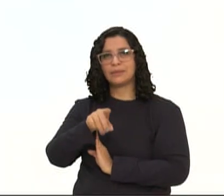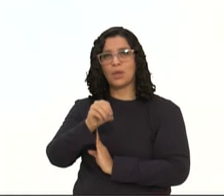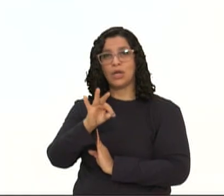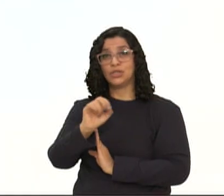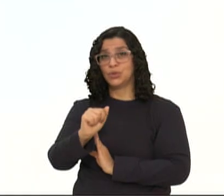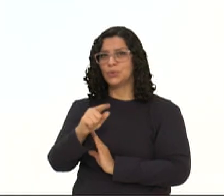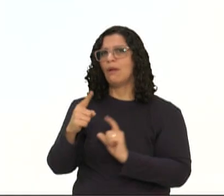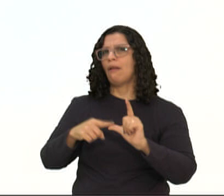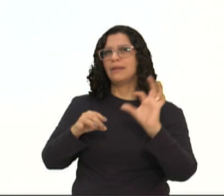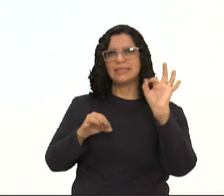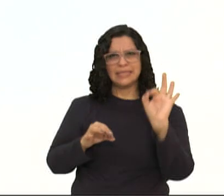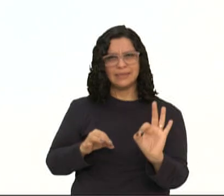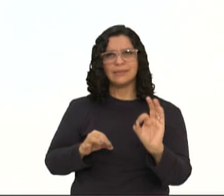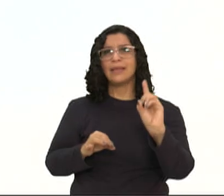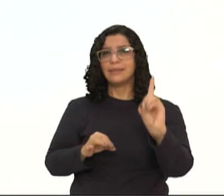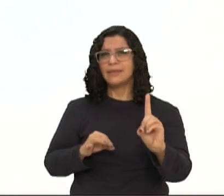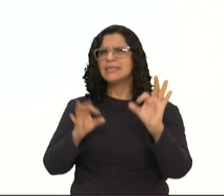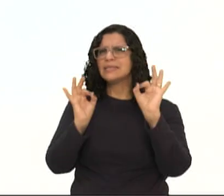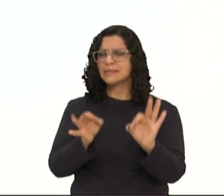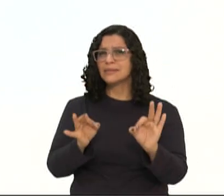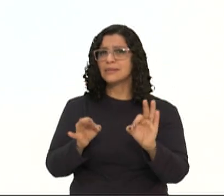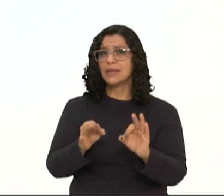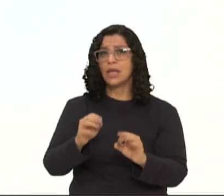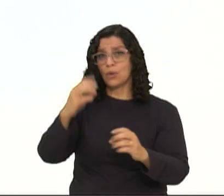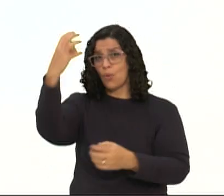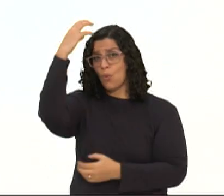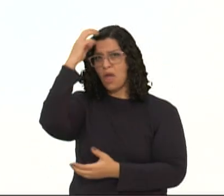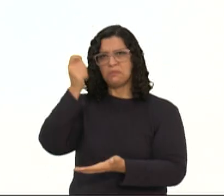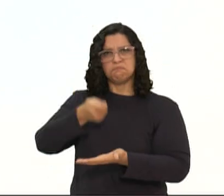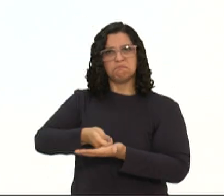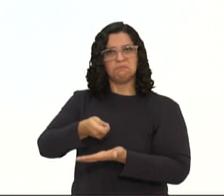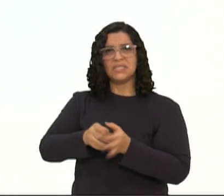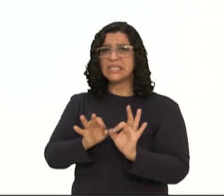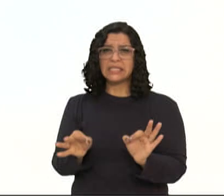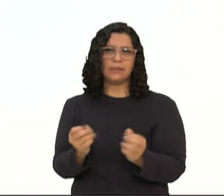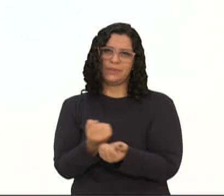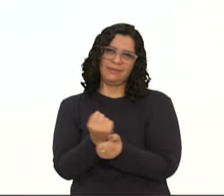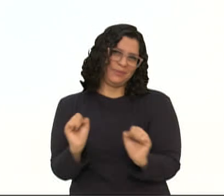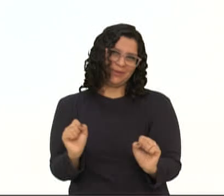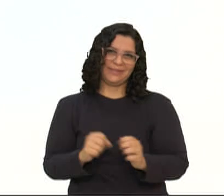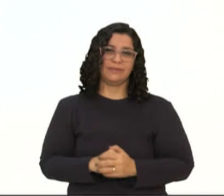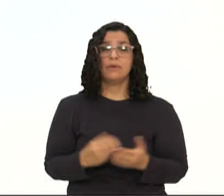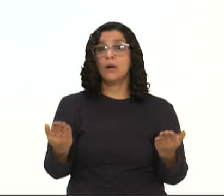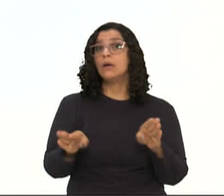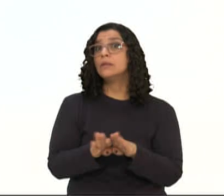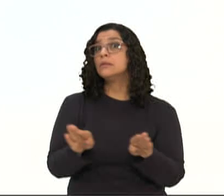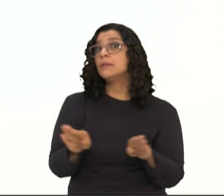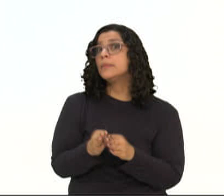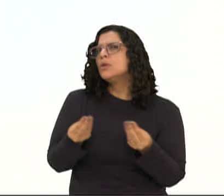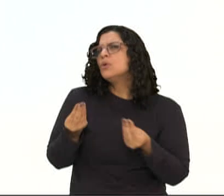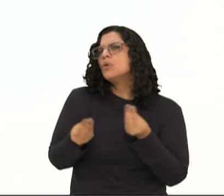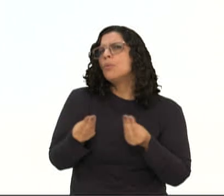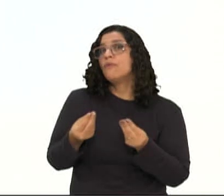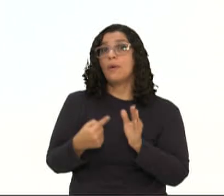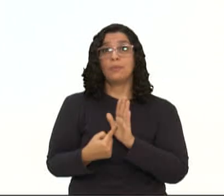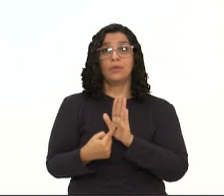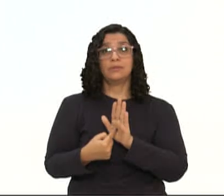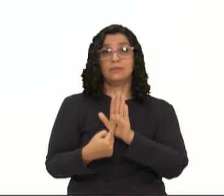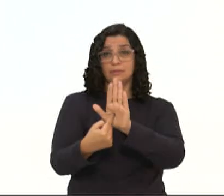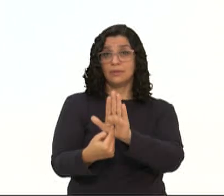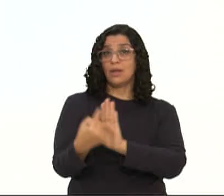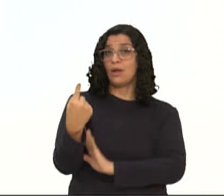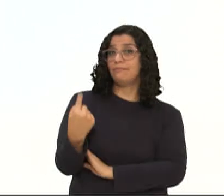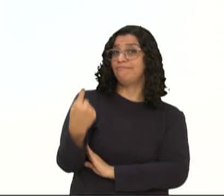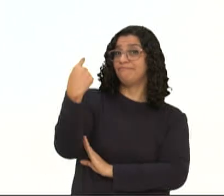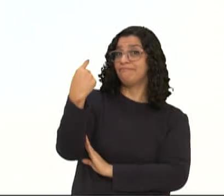a letra D, é uma monarquia absolutista. Mais simples que isso, impossível. E o que eu trago aqui para vocês uma